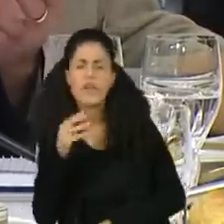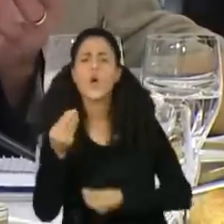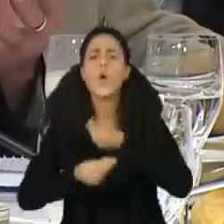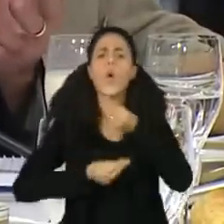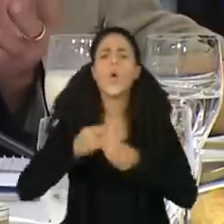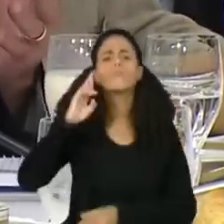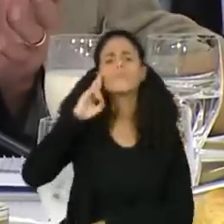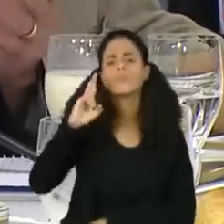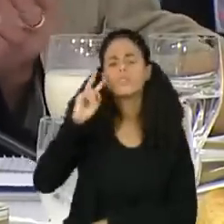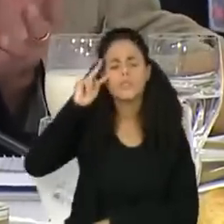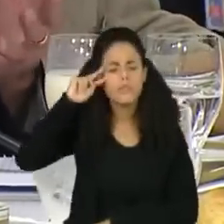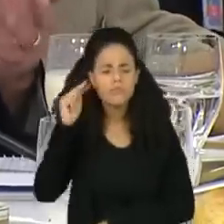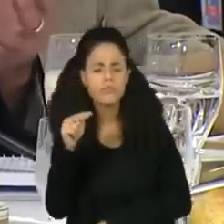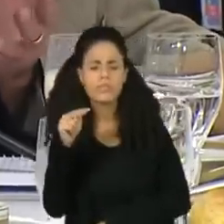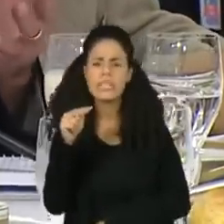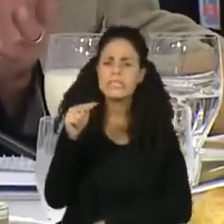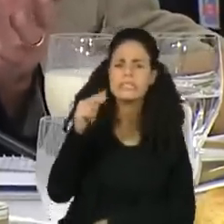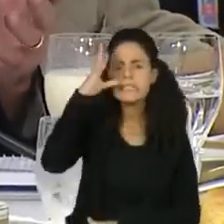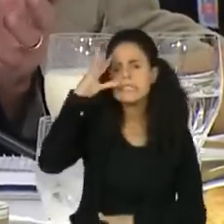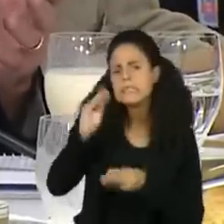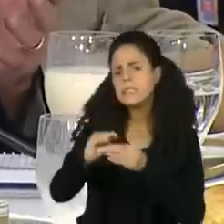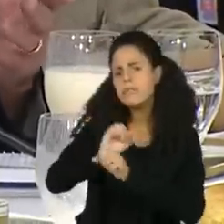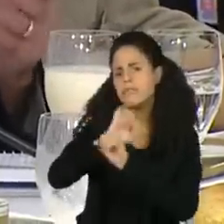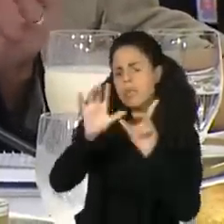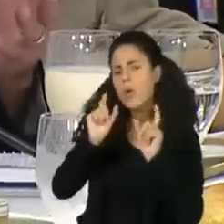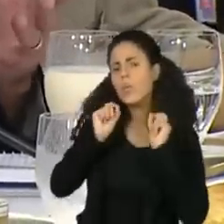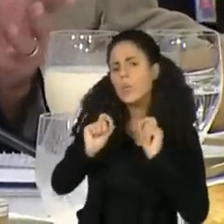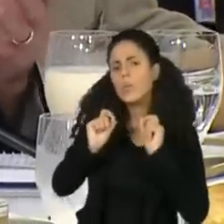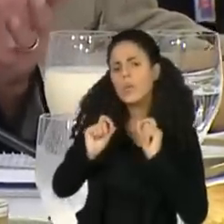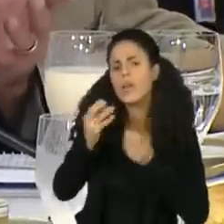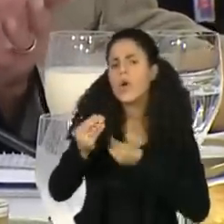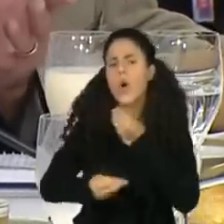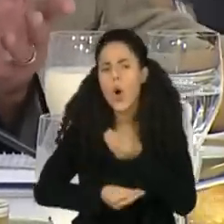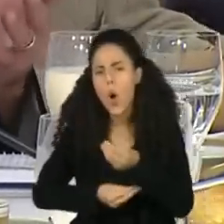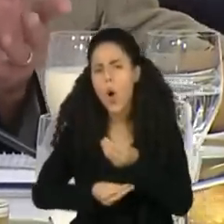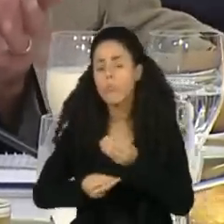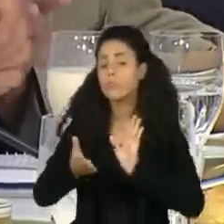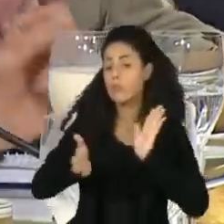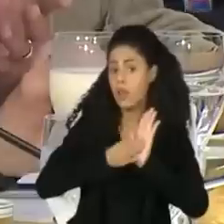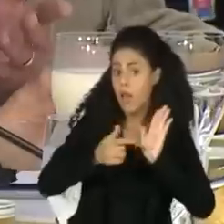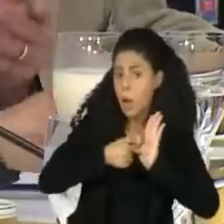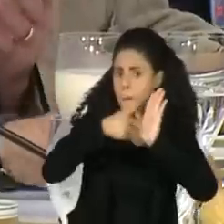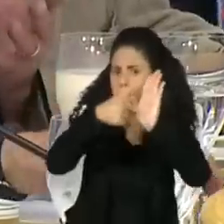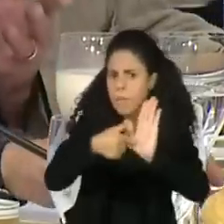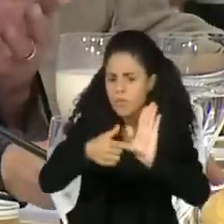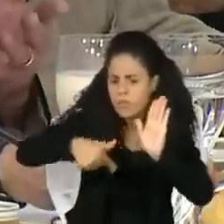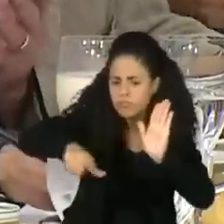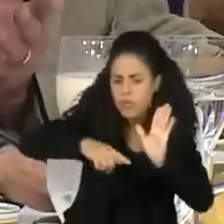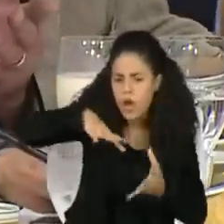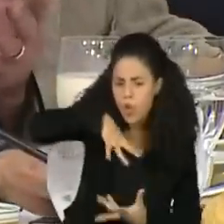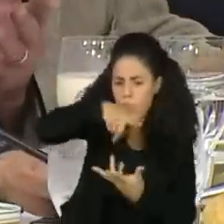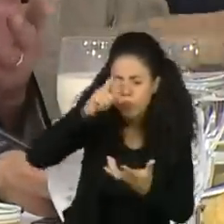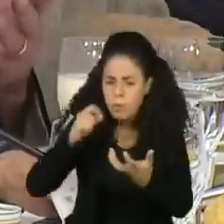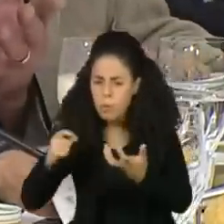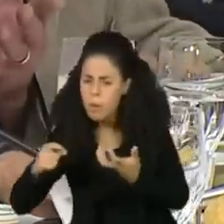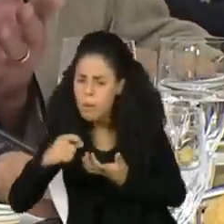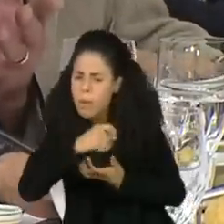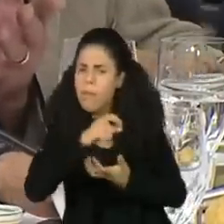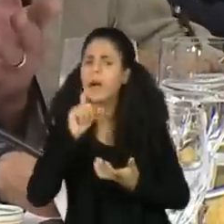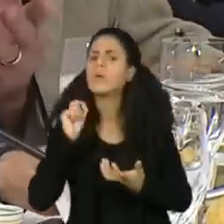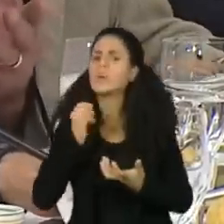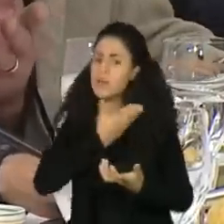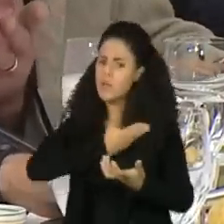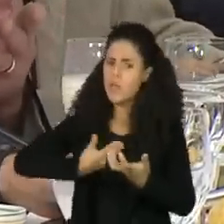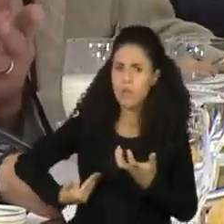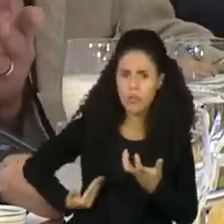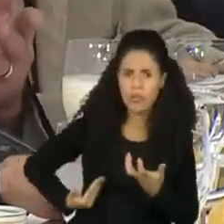senhor presidente entende pretende convencer a mostrar para o mundo que o governo tem a Go